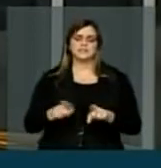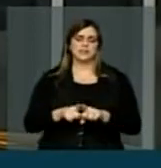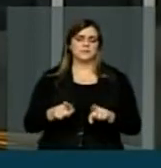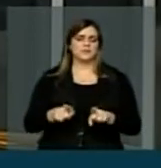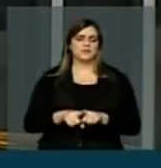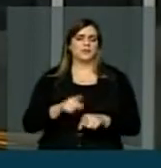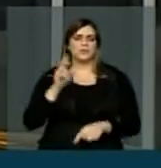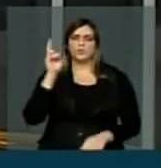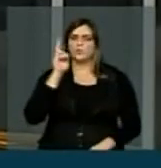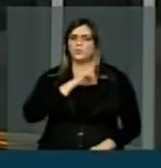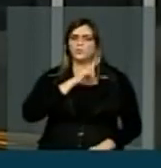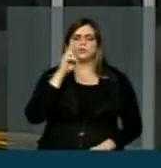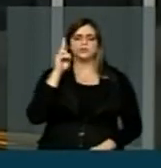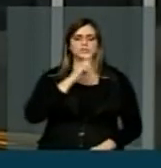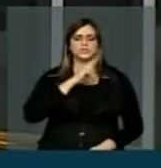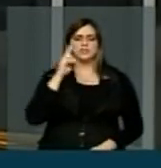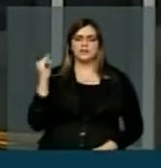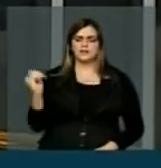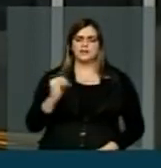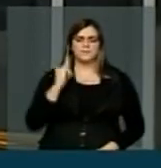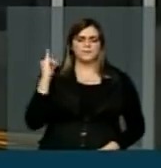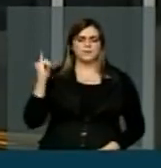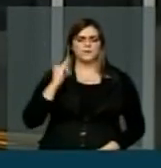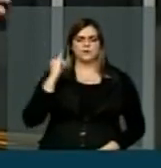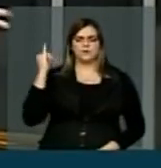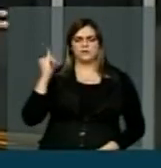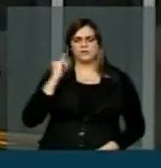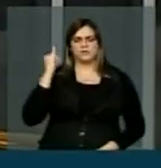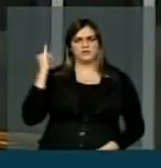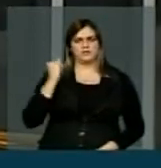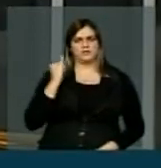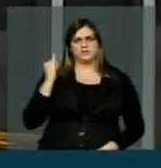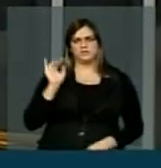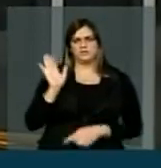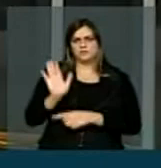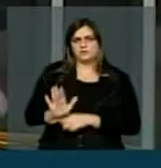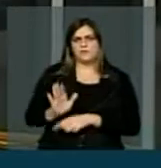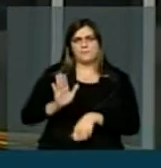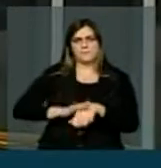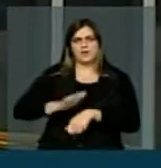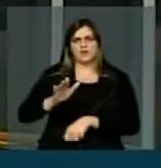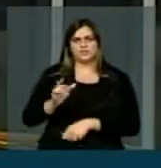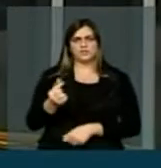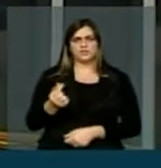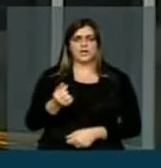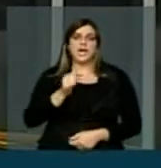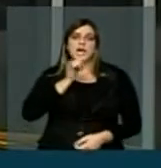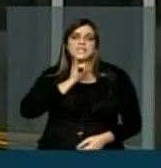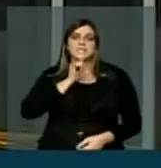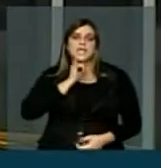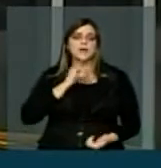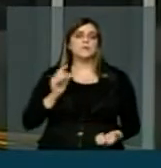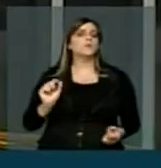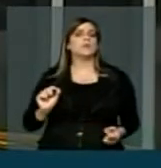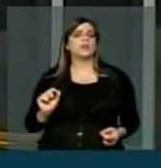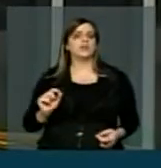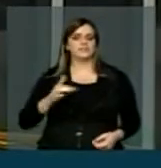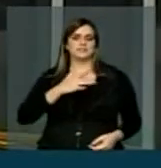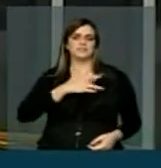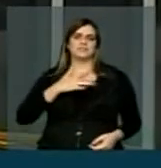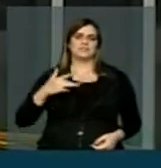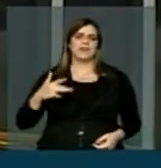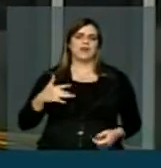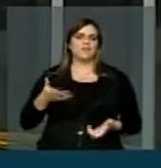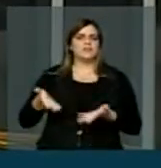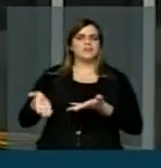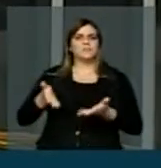necessidade urgente e emergente de serem contempladas com mais recursos, a exemplo da área da